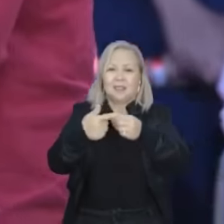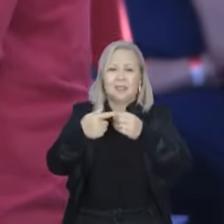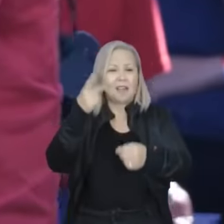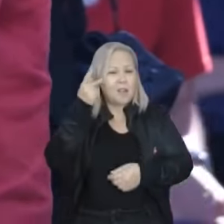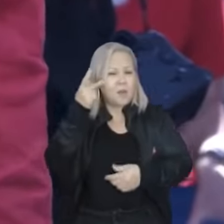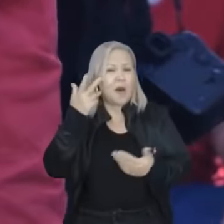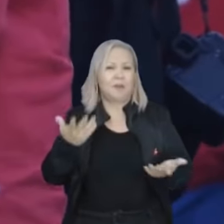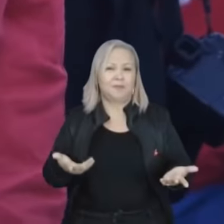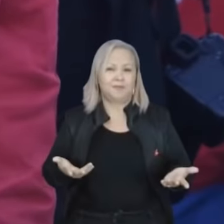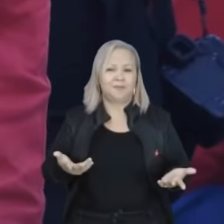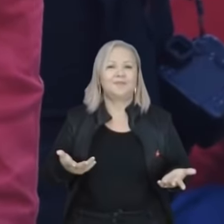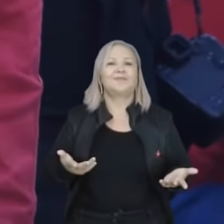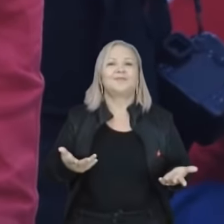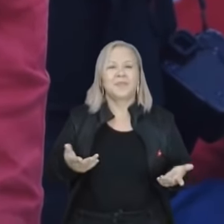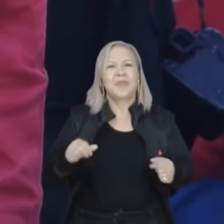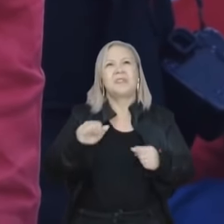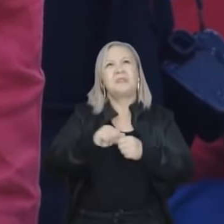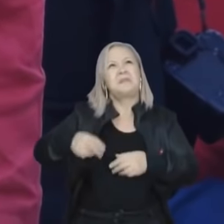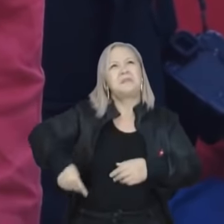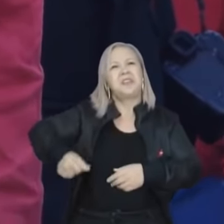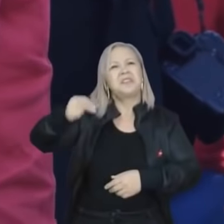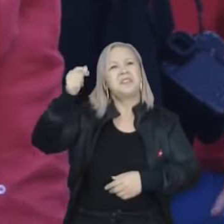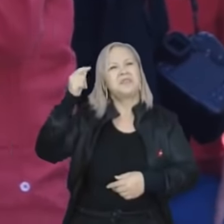Aliás, faz tempo que você não manda uma para mim, hein?